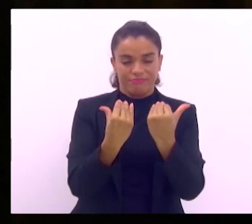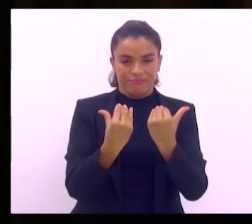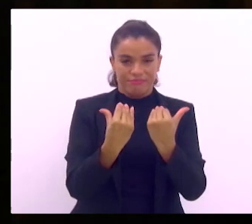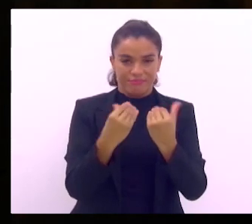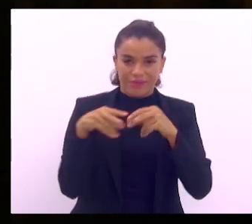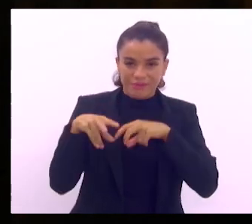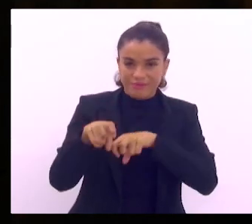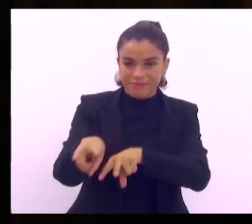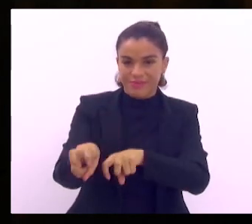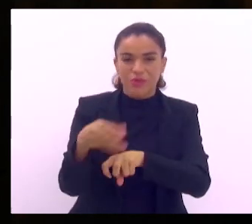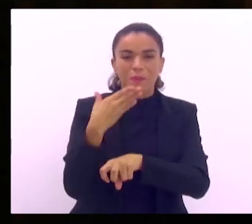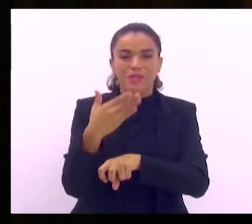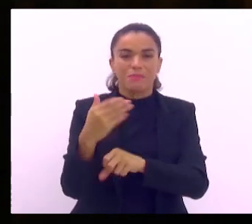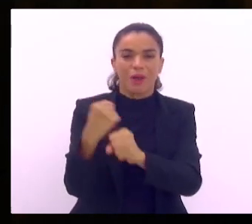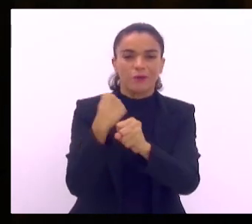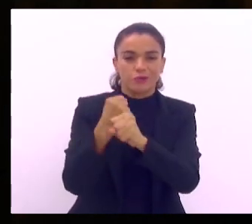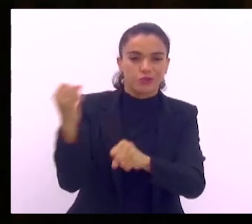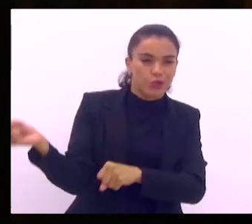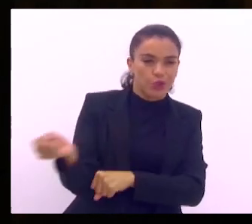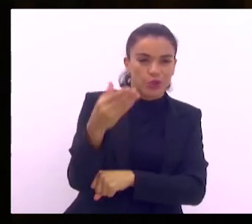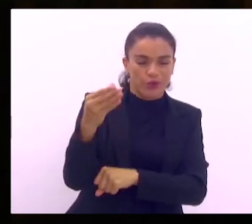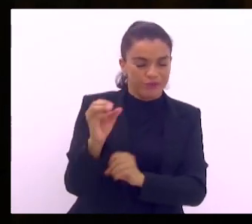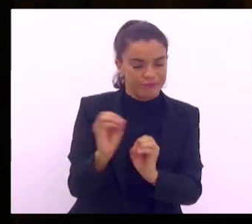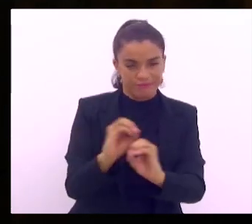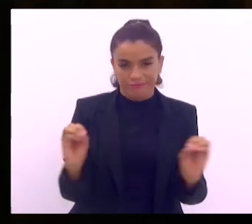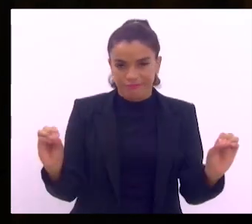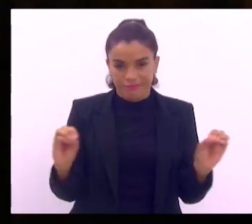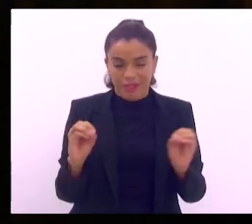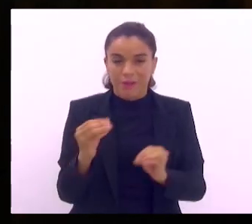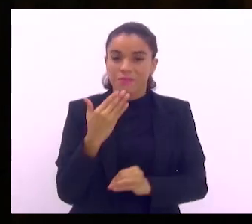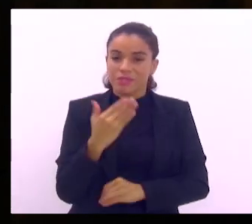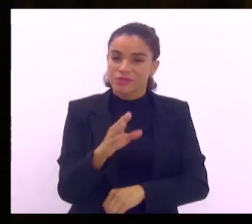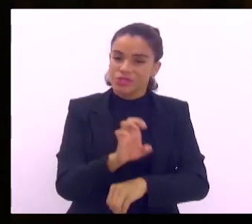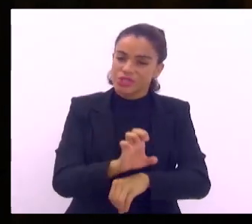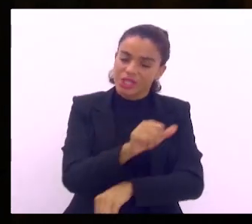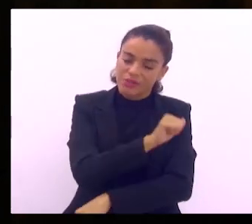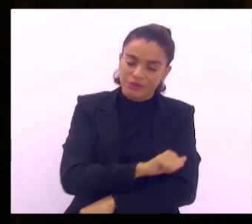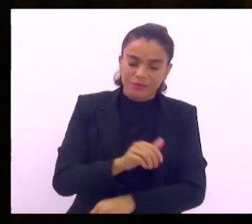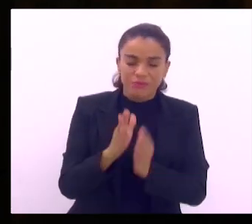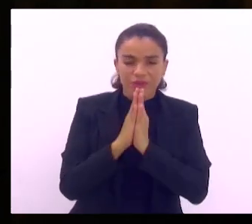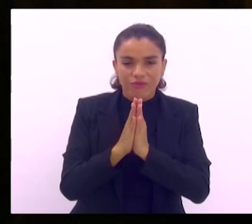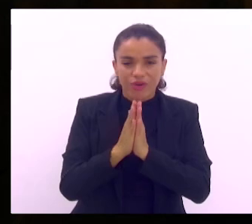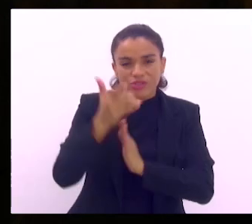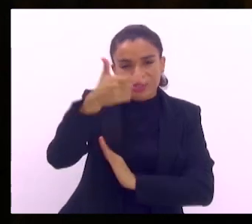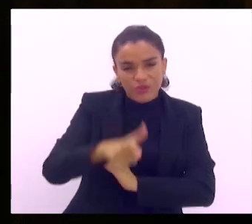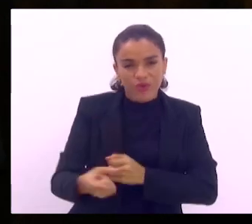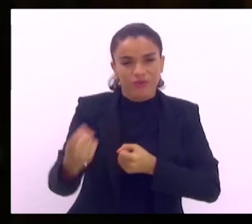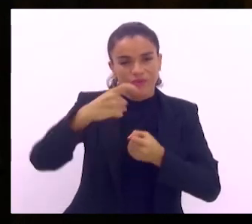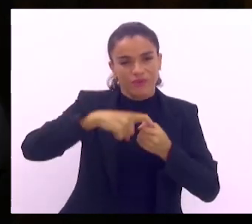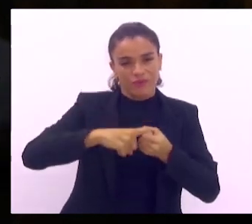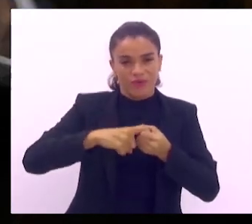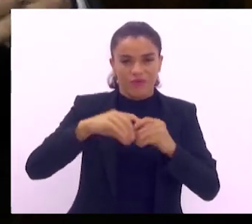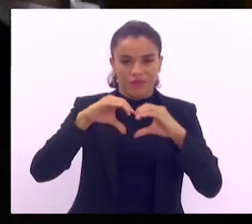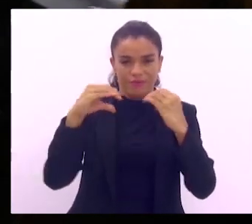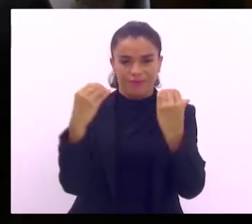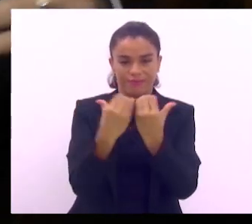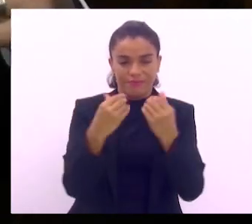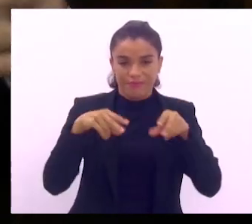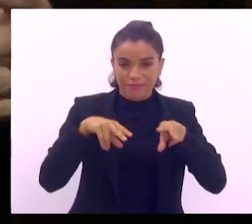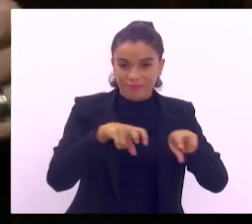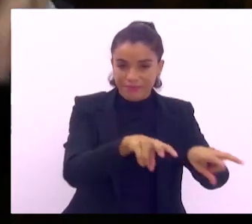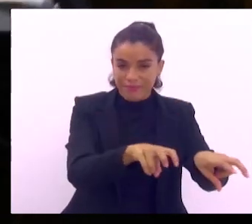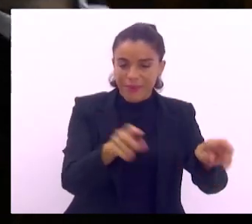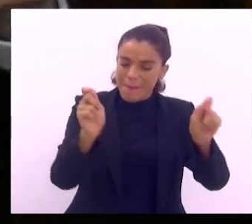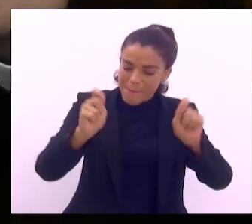construir uma pista nova, nós estamos falando, Estado do Rio de Janeiro, nos devolva o Célio de Barros, nos permita que outras